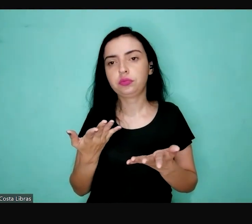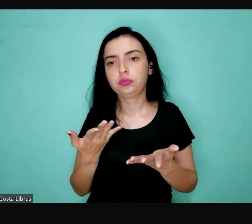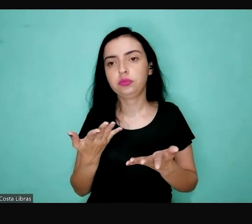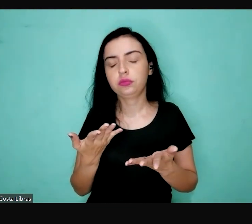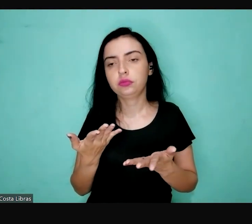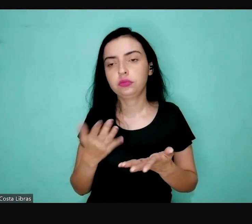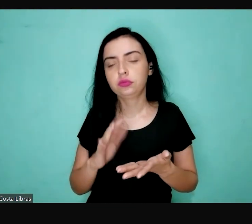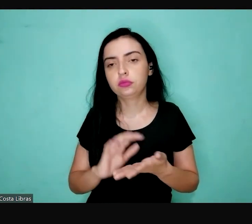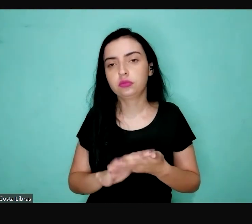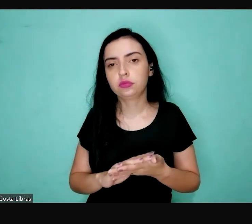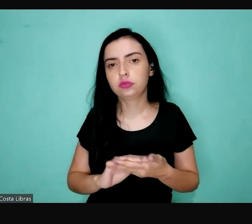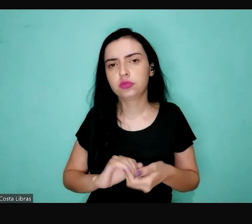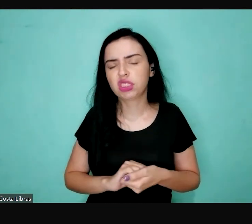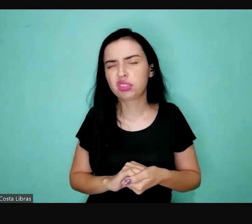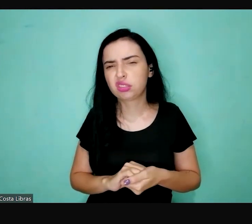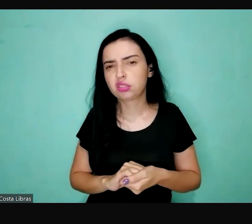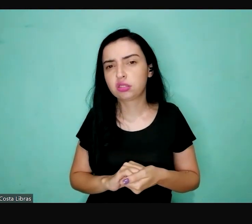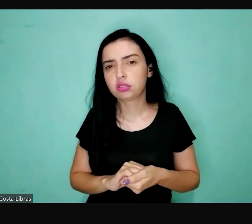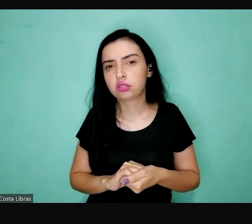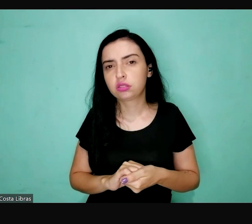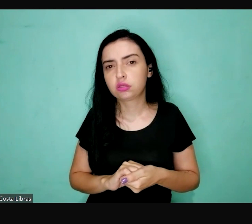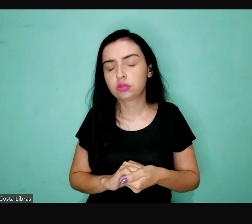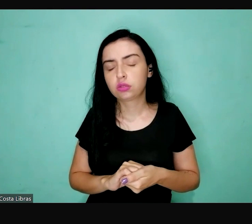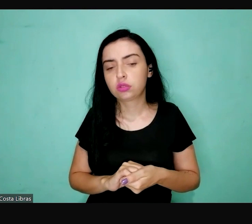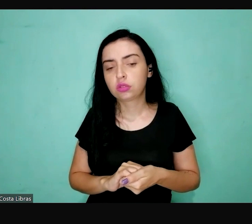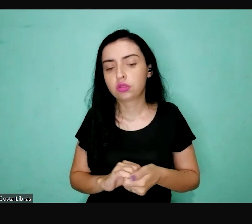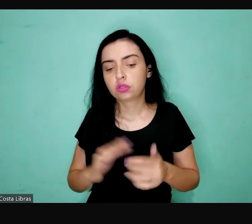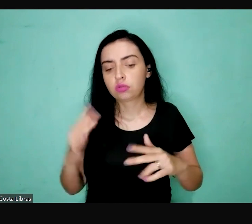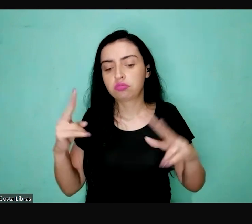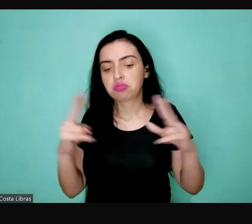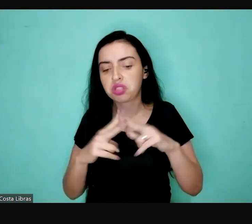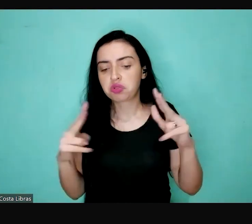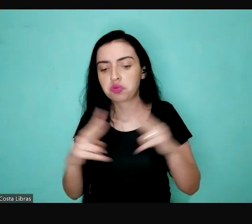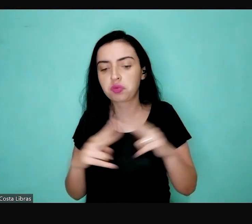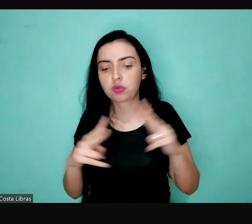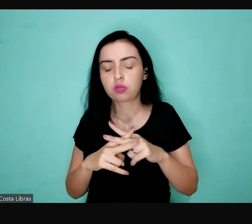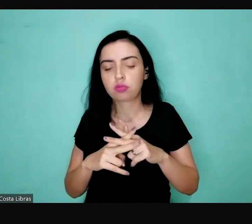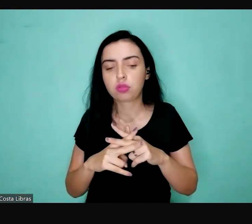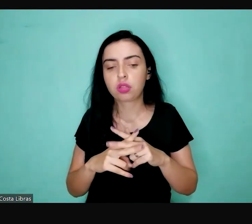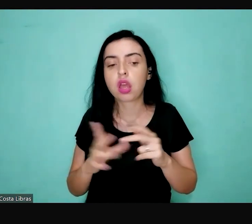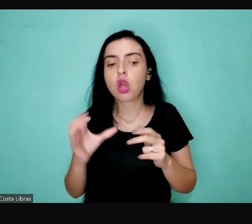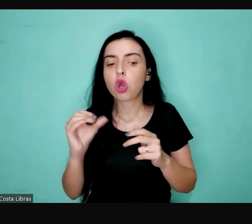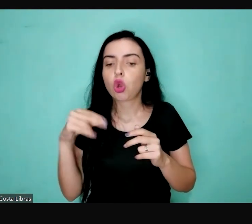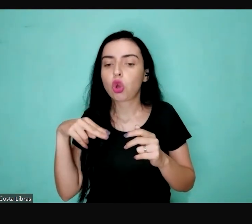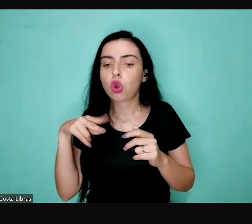de choque entre os choque de trenes falam na Colômbia,